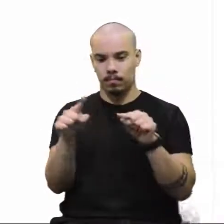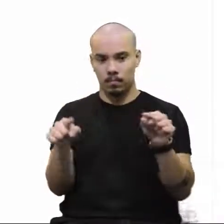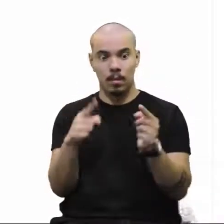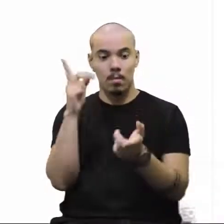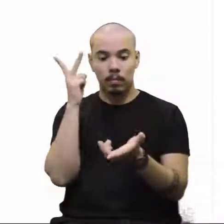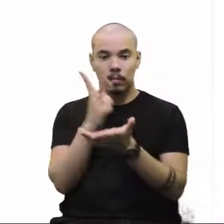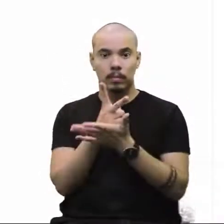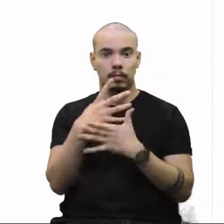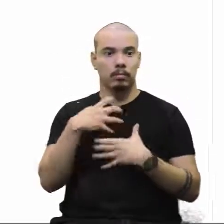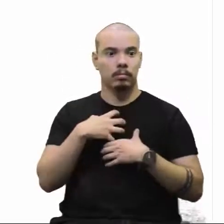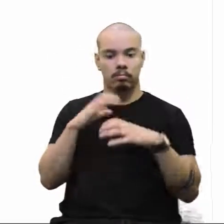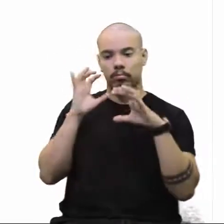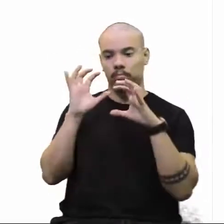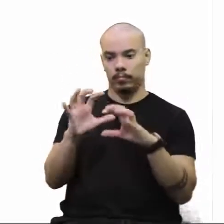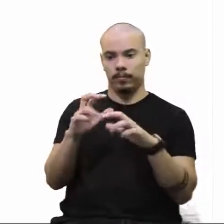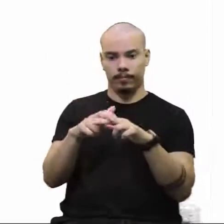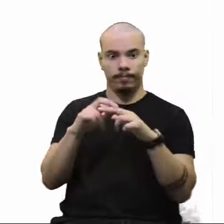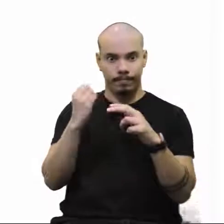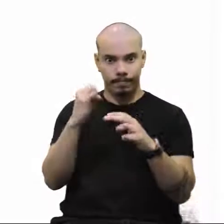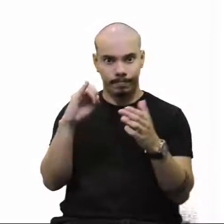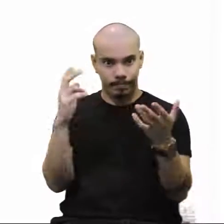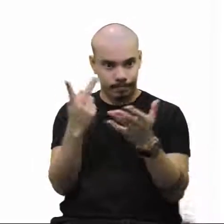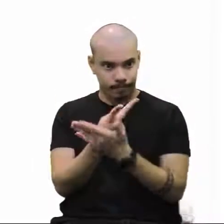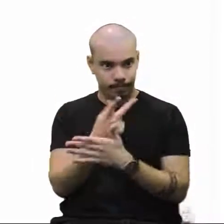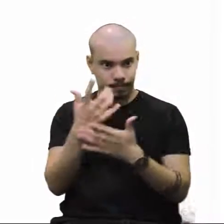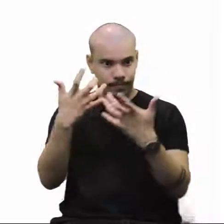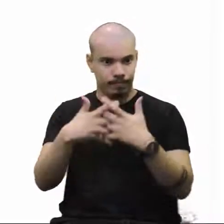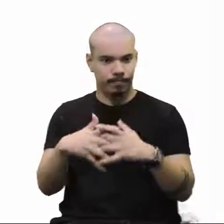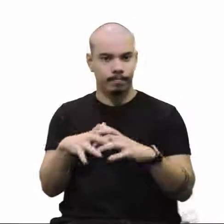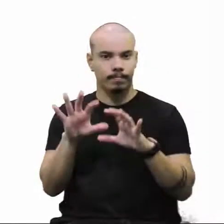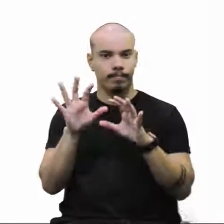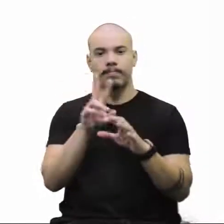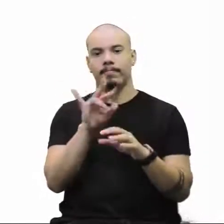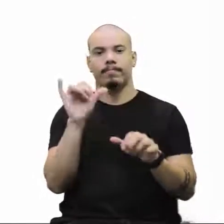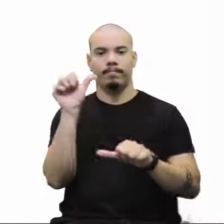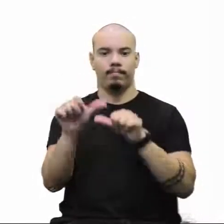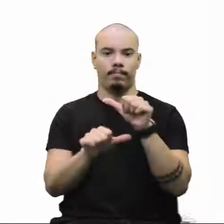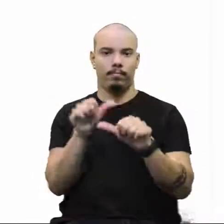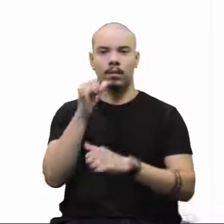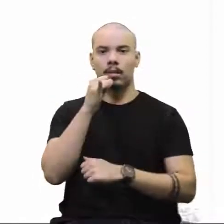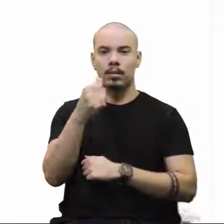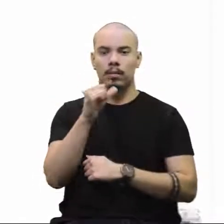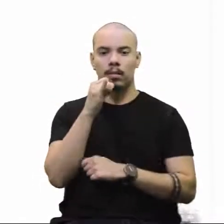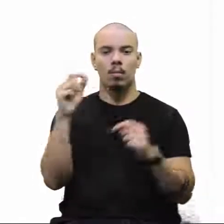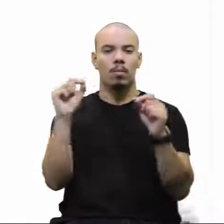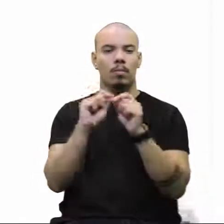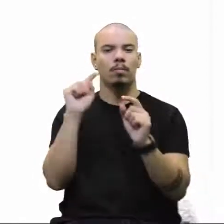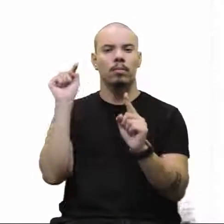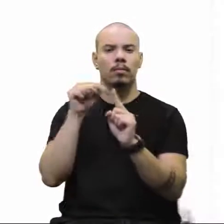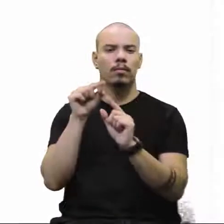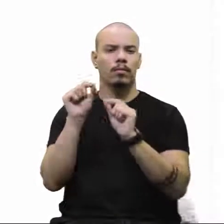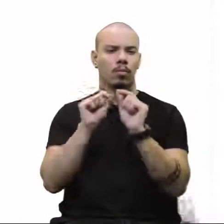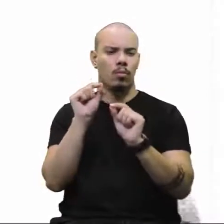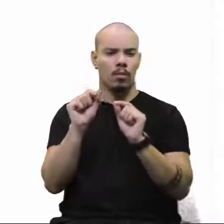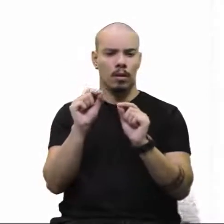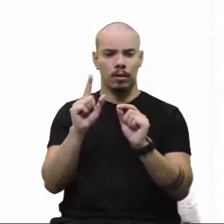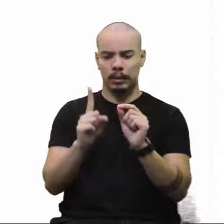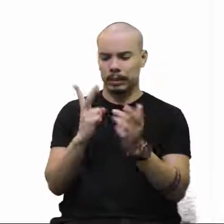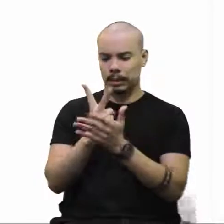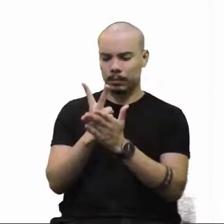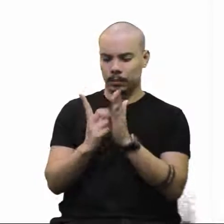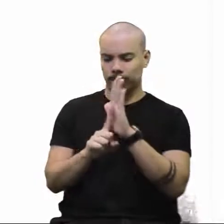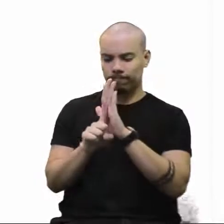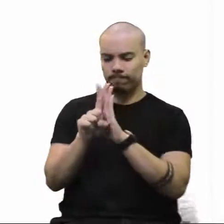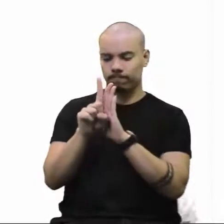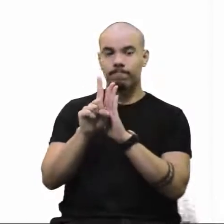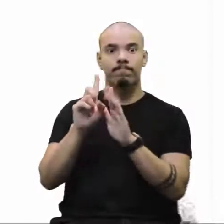sentido. Então, quando ocorre essa situação aqui, vai mudar a corrente para fazer com que aponte para cima e